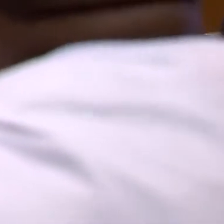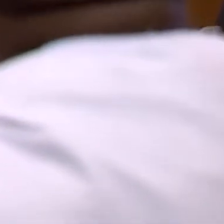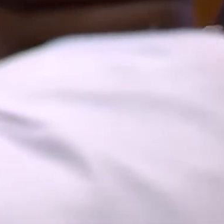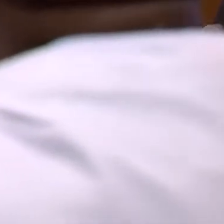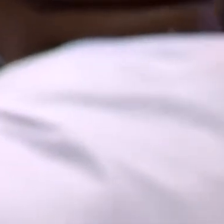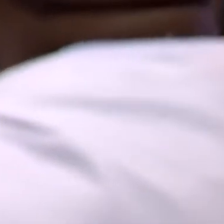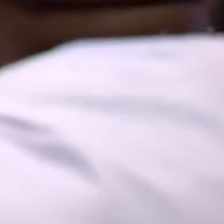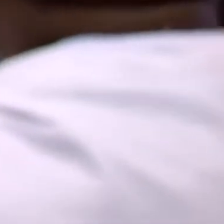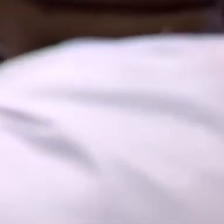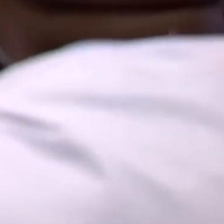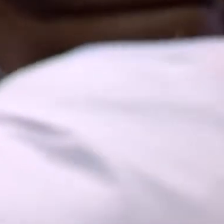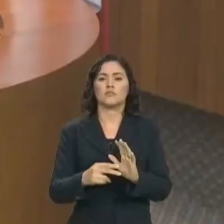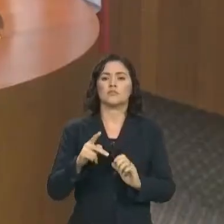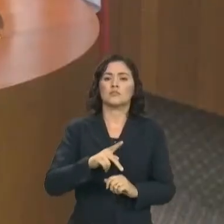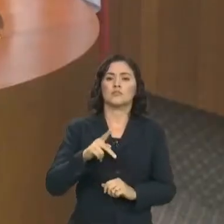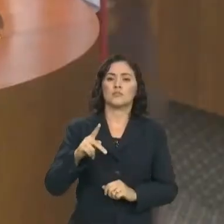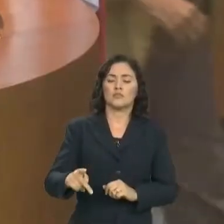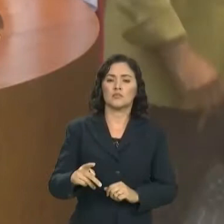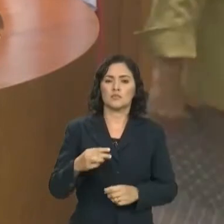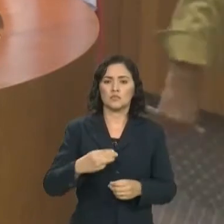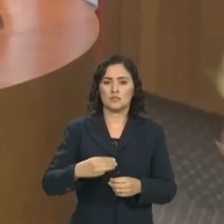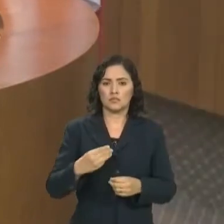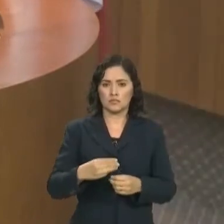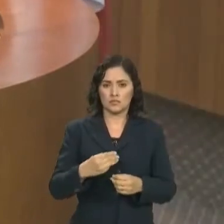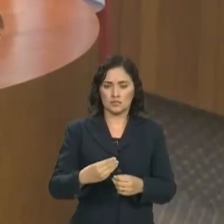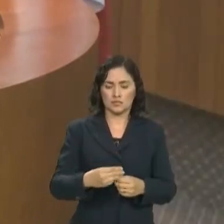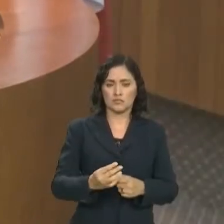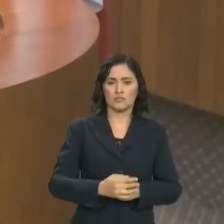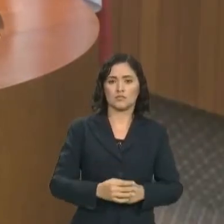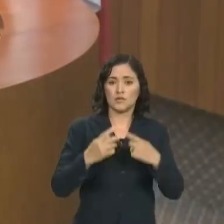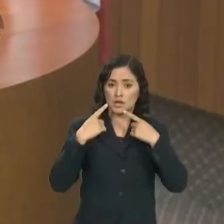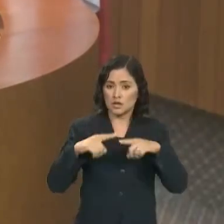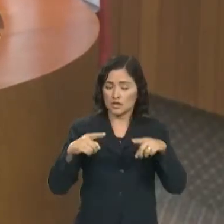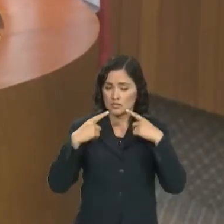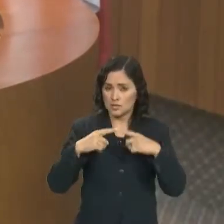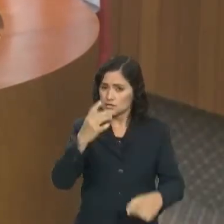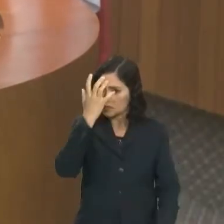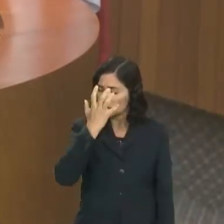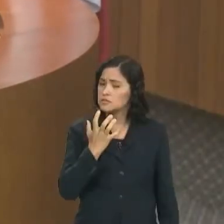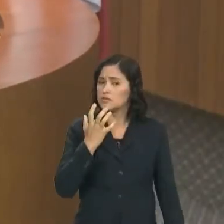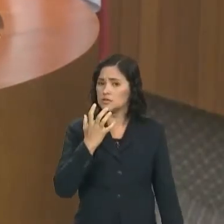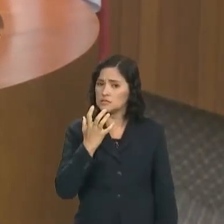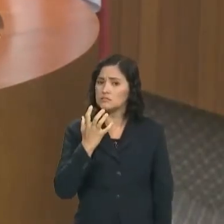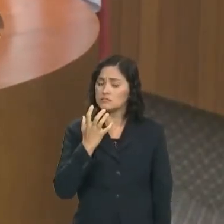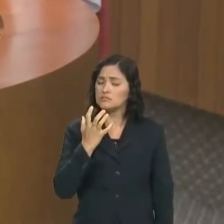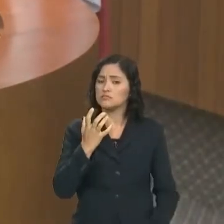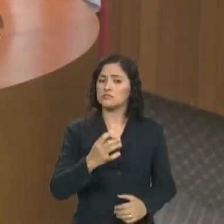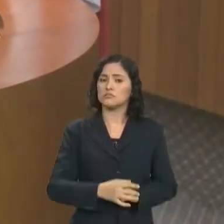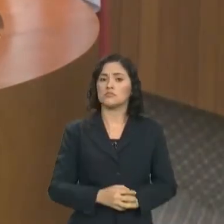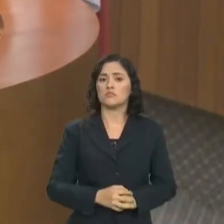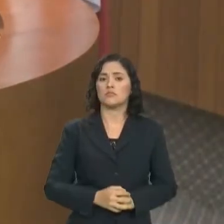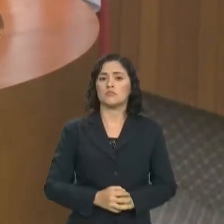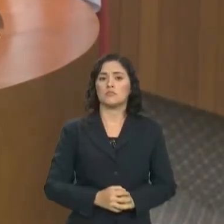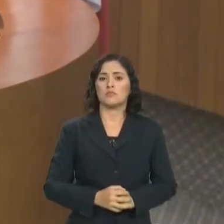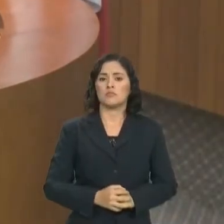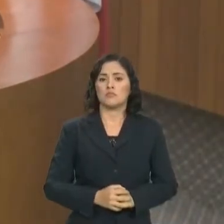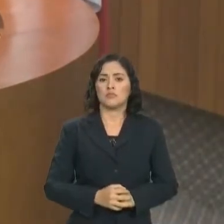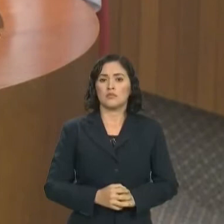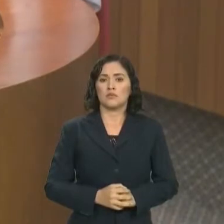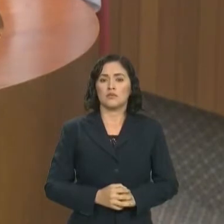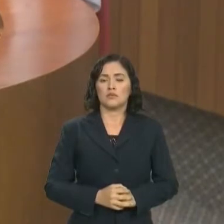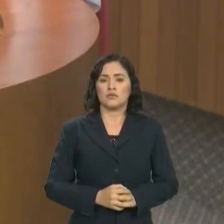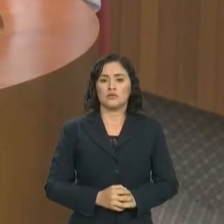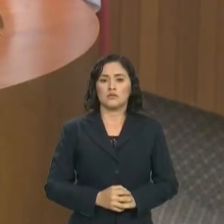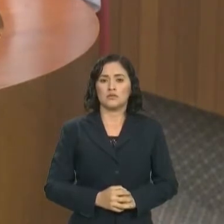servidores municipais de Monção. São denúncias graves. Denúncias essas que já, inclusive, superam os limites da cidade de